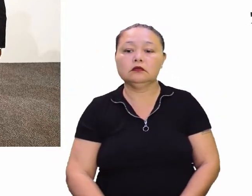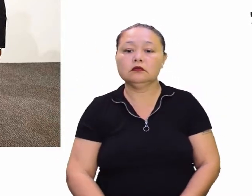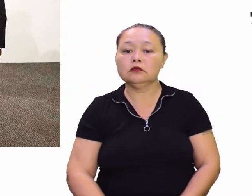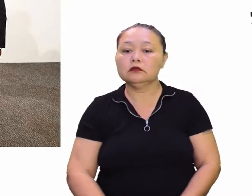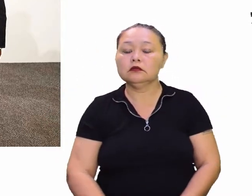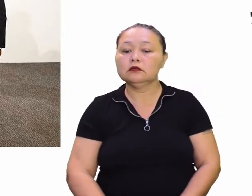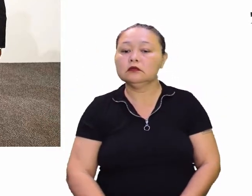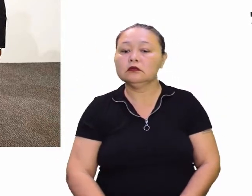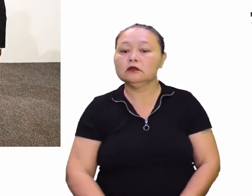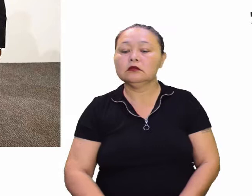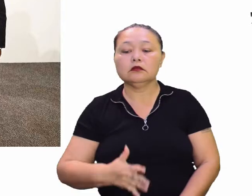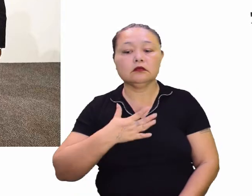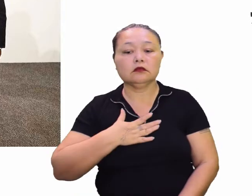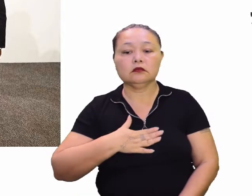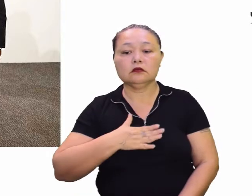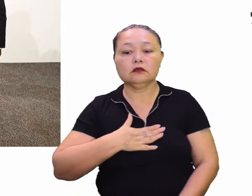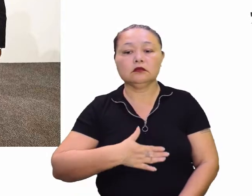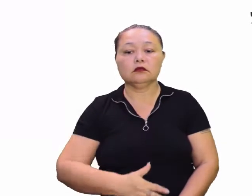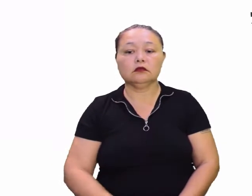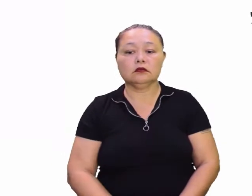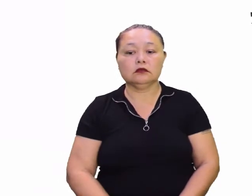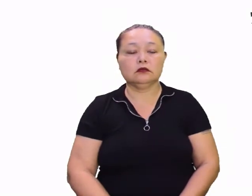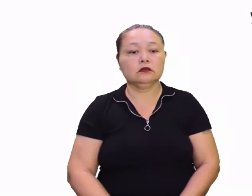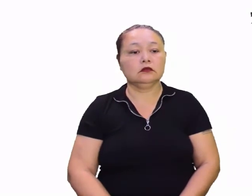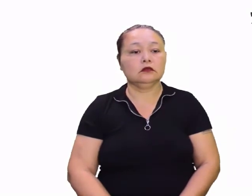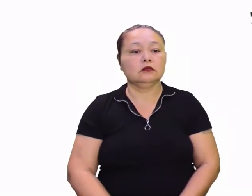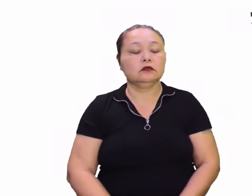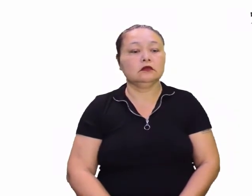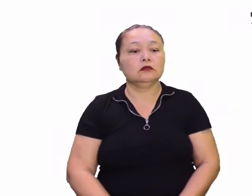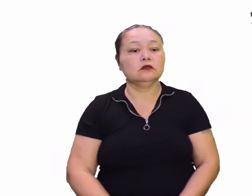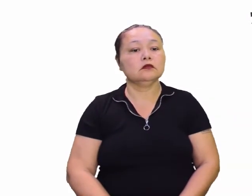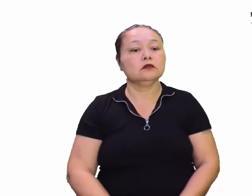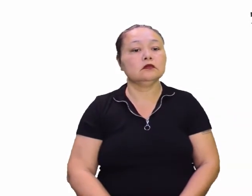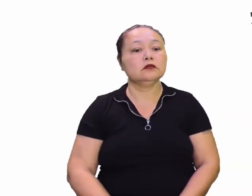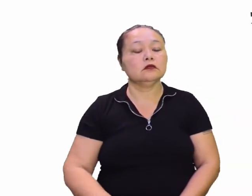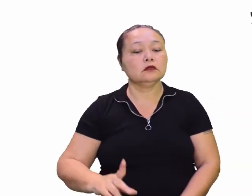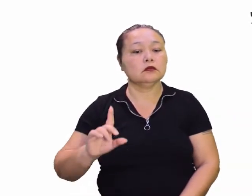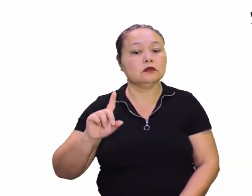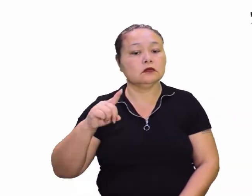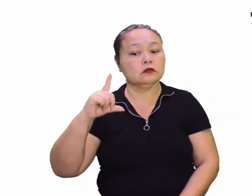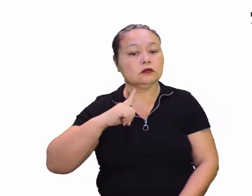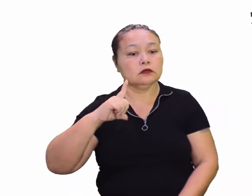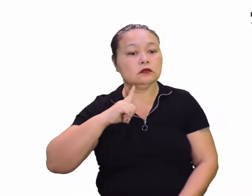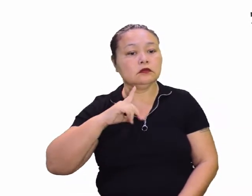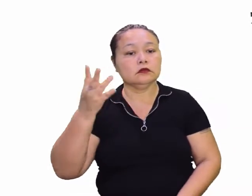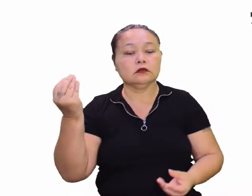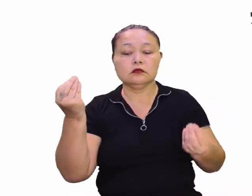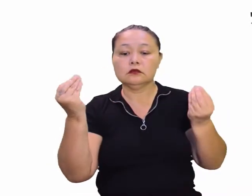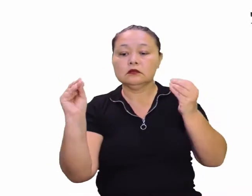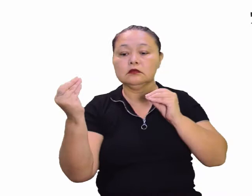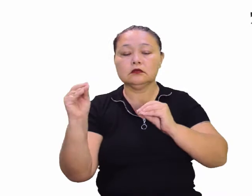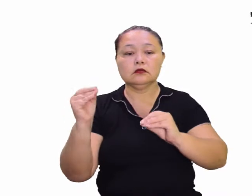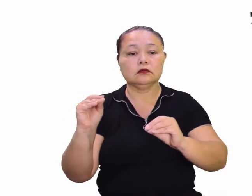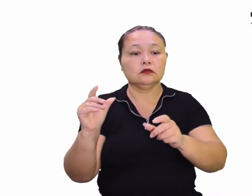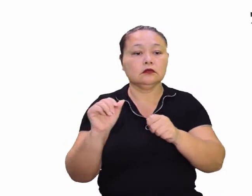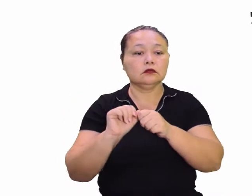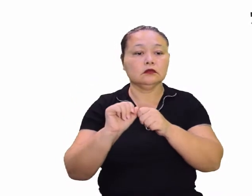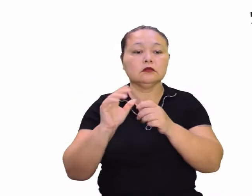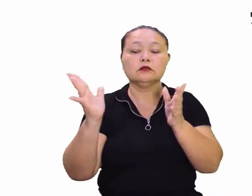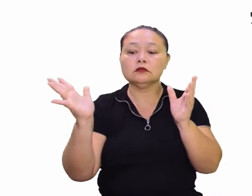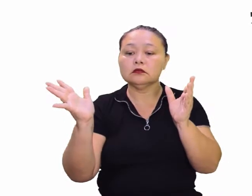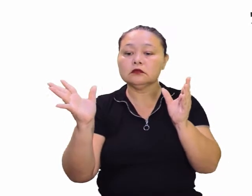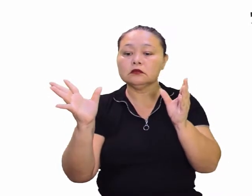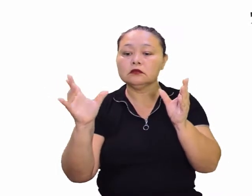Mais alguma observação? Tranquilo. Tranquilo? Beleza, vamos lá. Então, temos as informações aí. Ó.